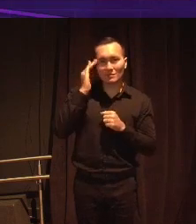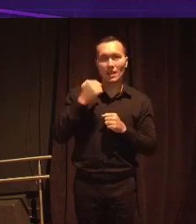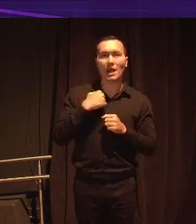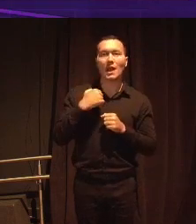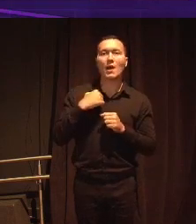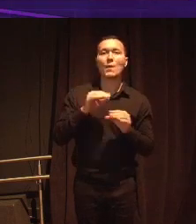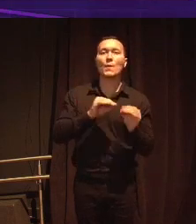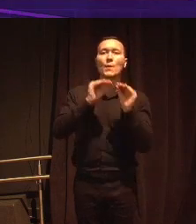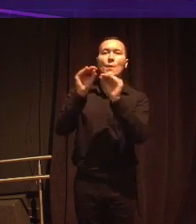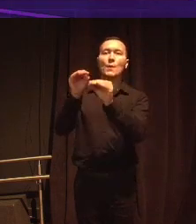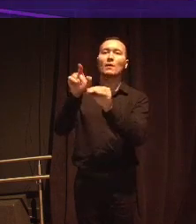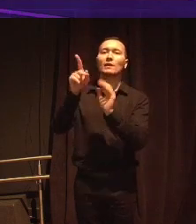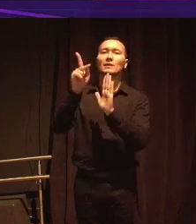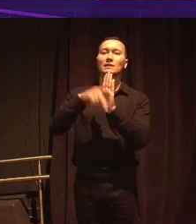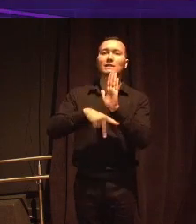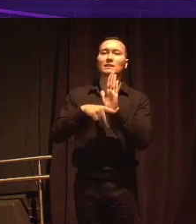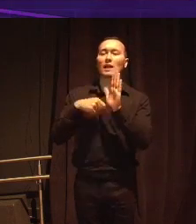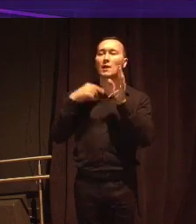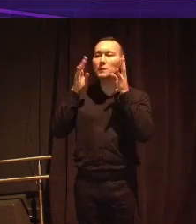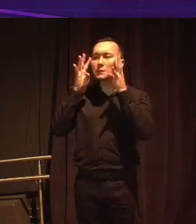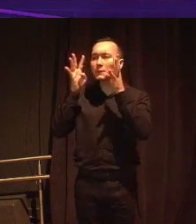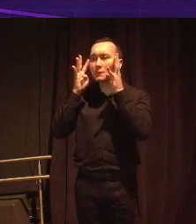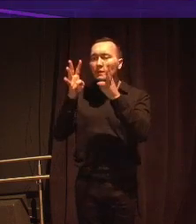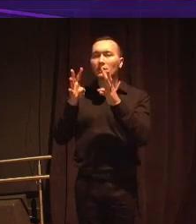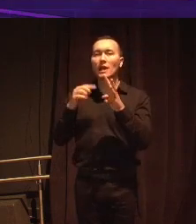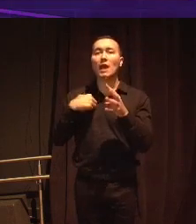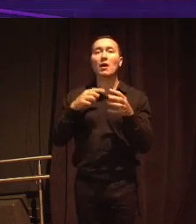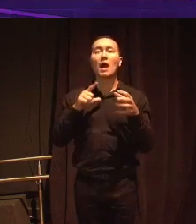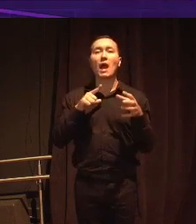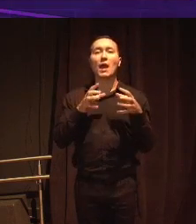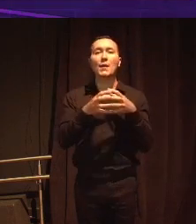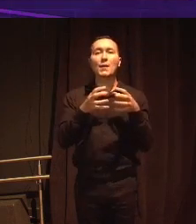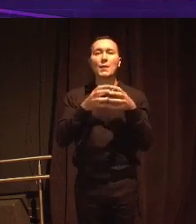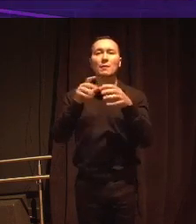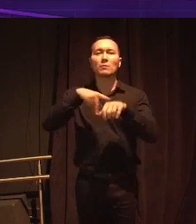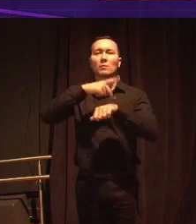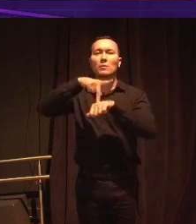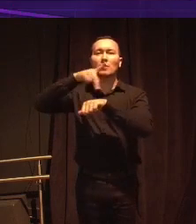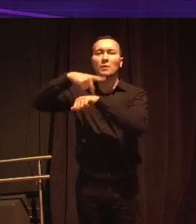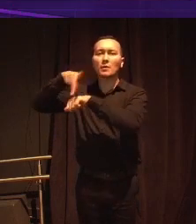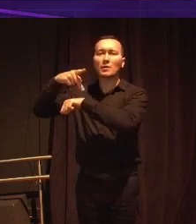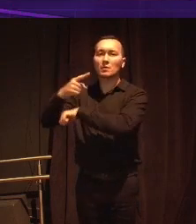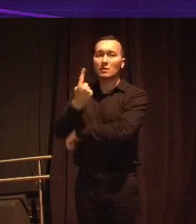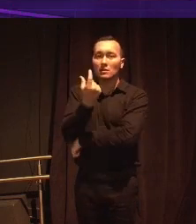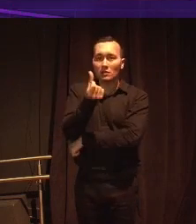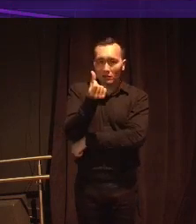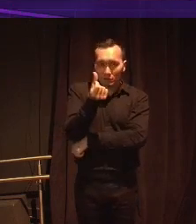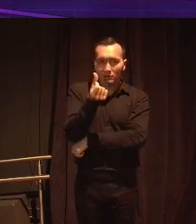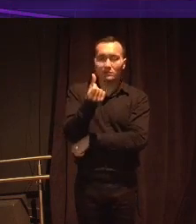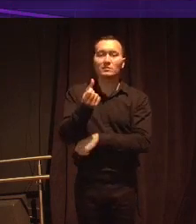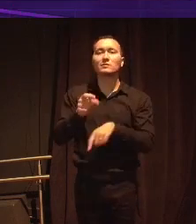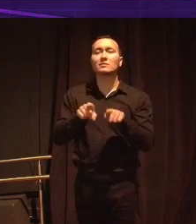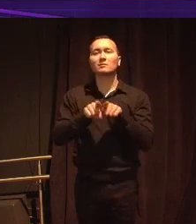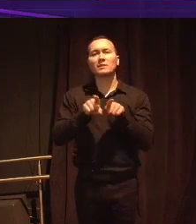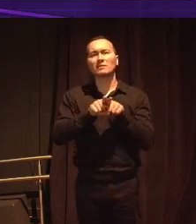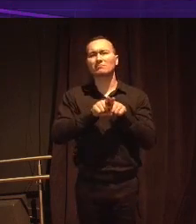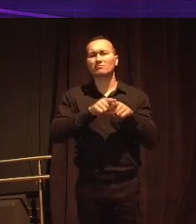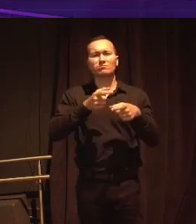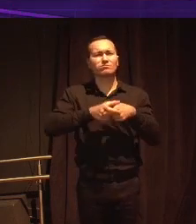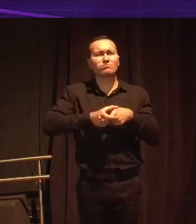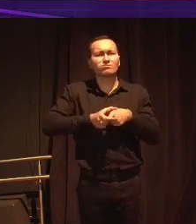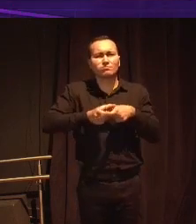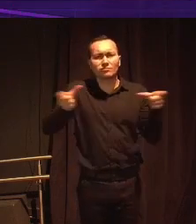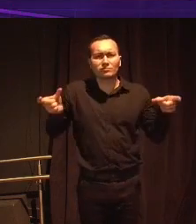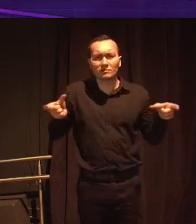projeto eu tinha equipe em 16 países diferentes, uma implementação gigantesca em 19 países, então era